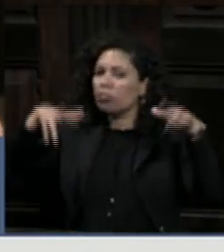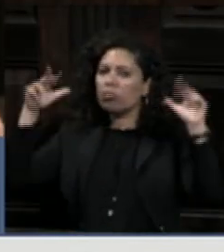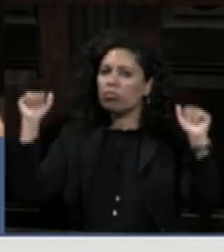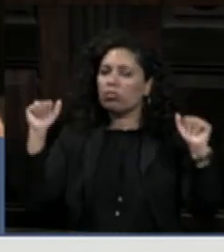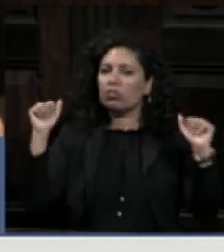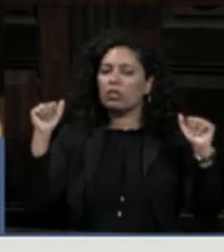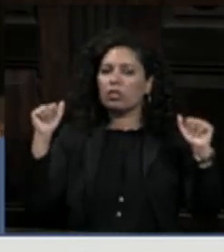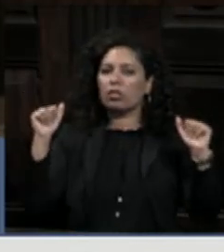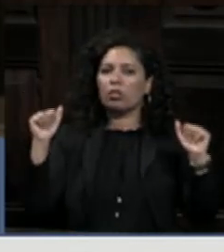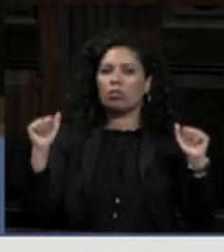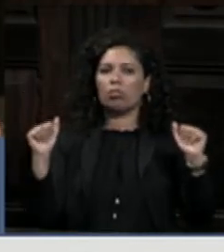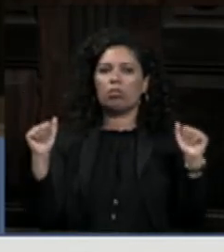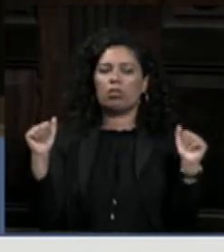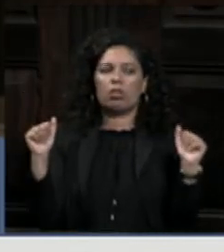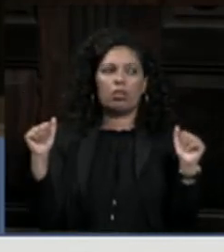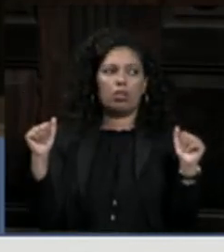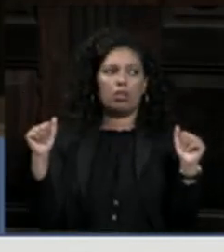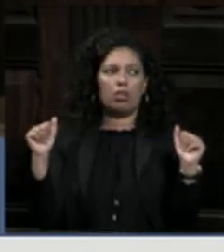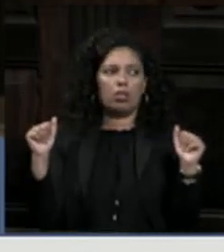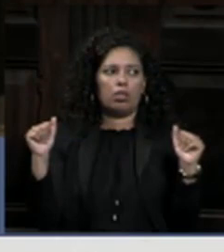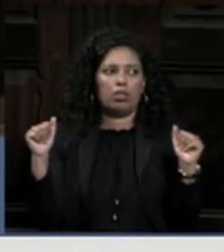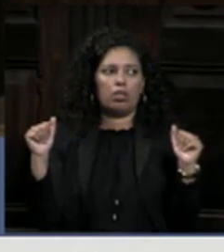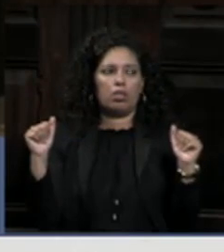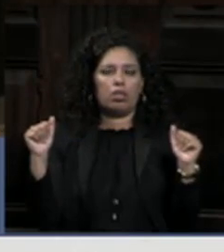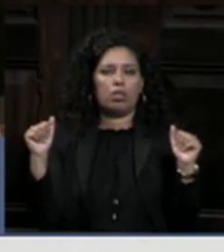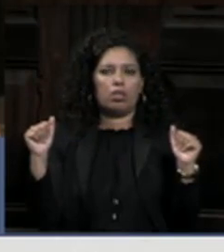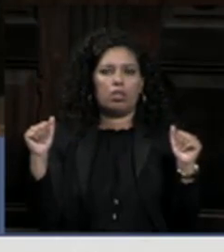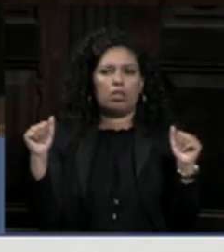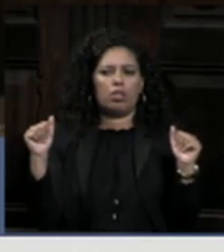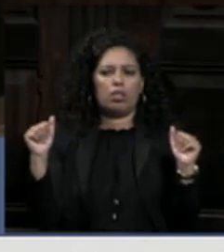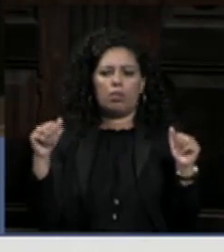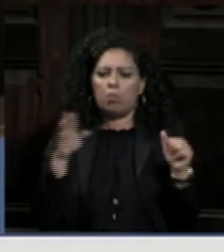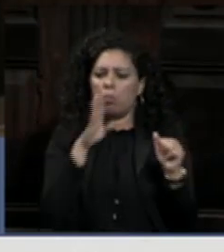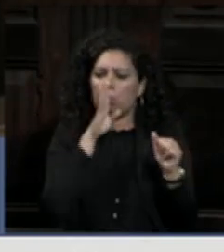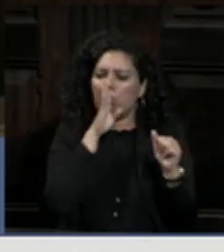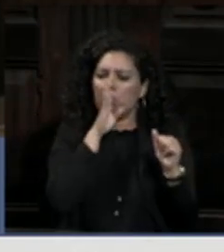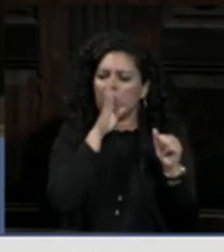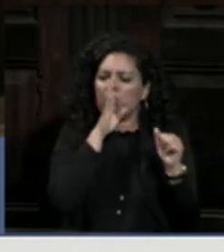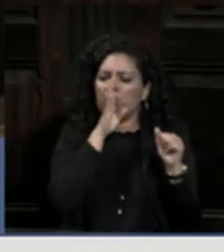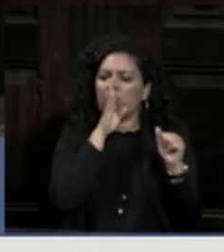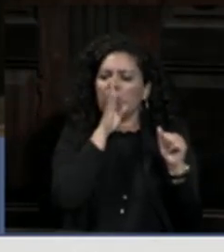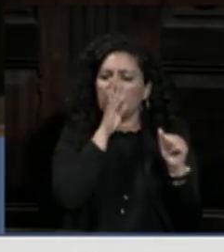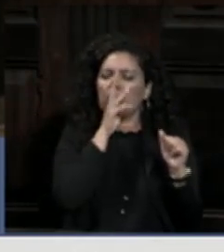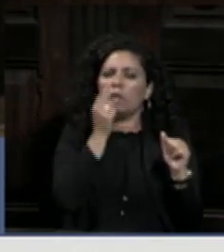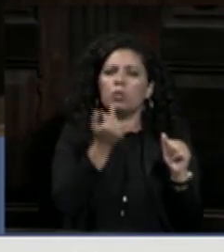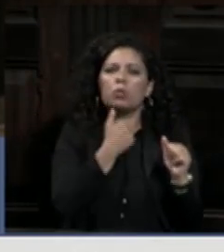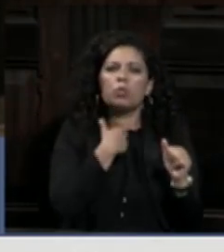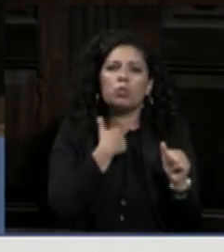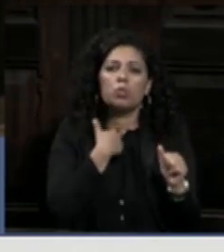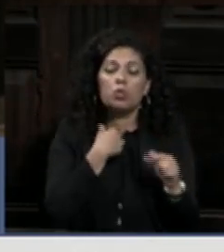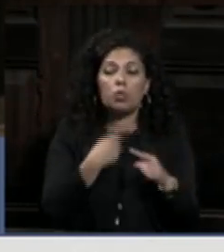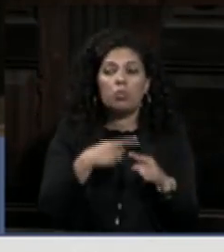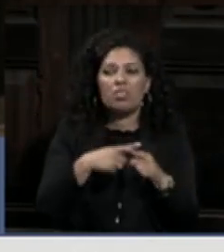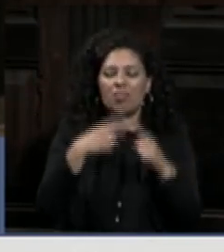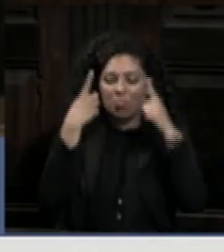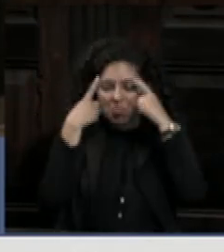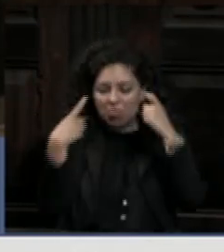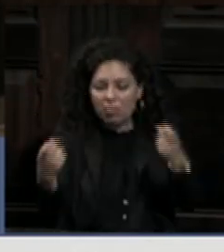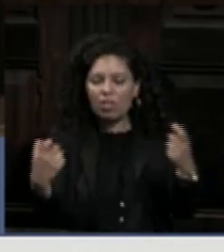poderia deixar de me pronunciar contra qualquer violência